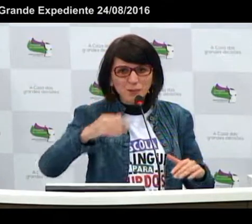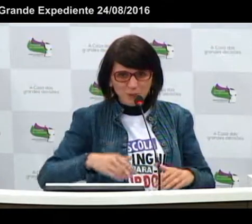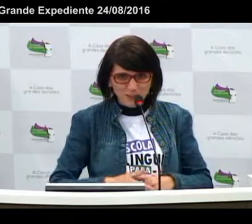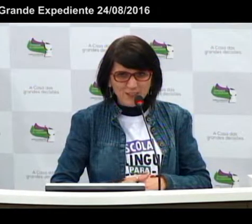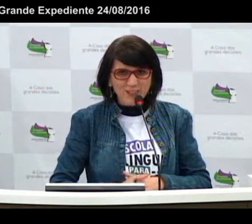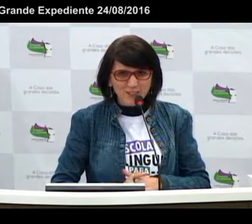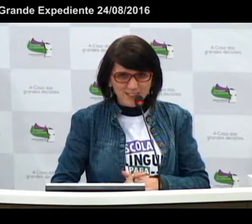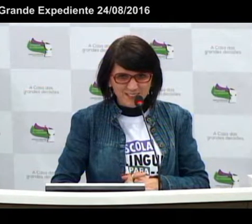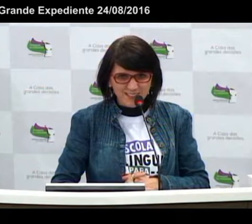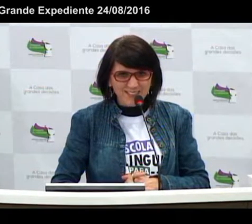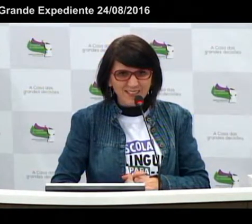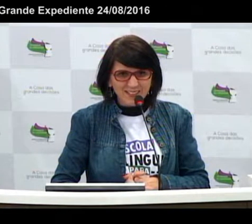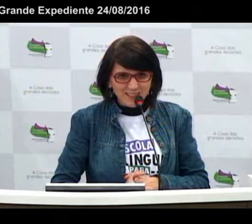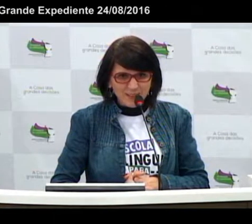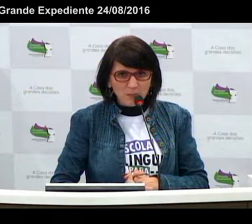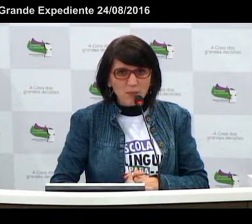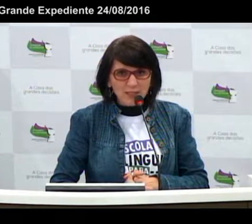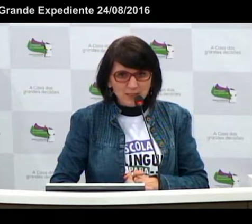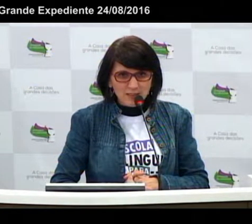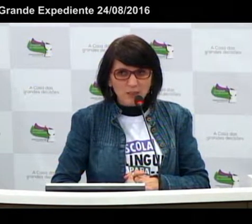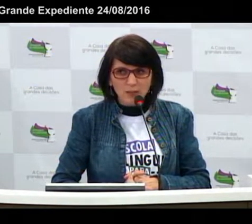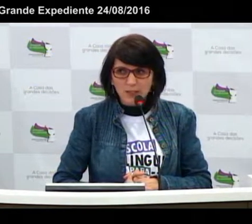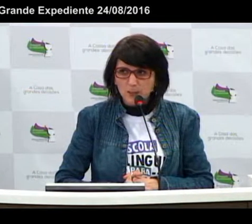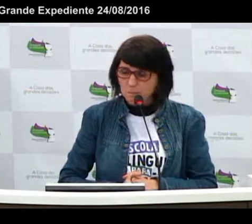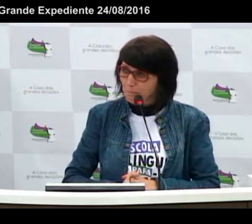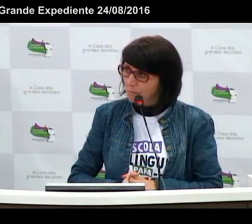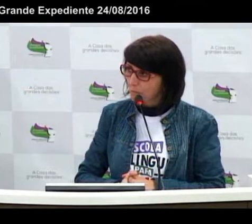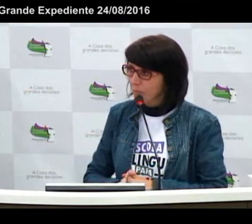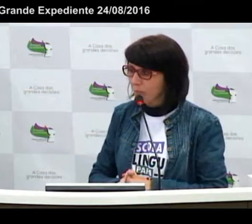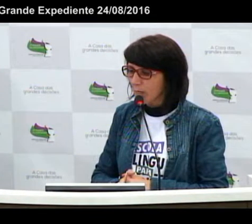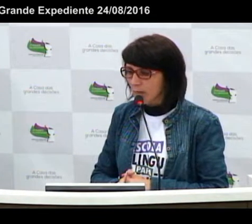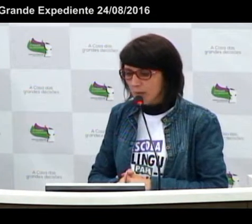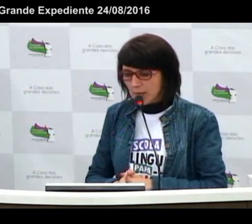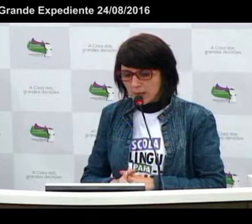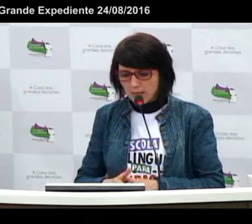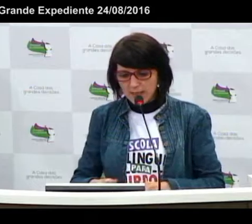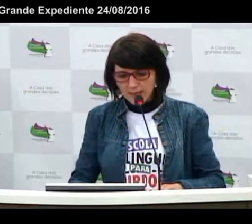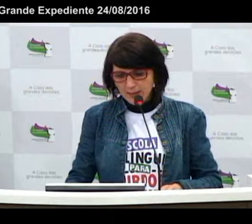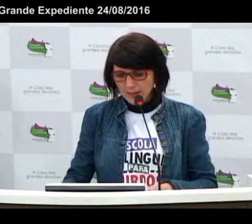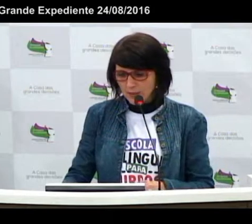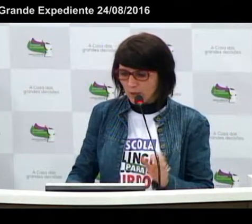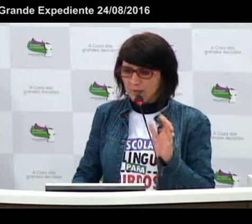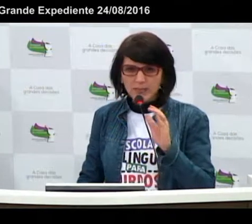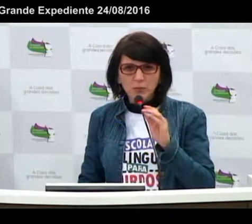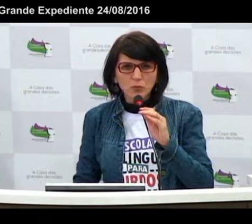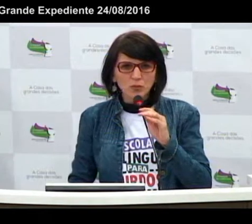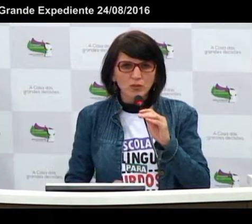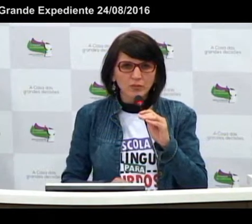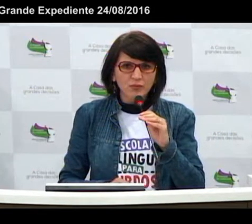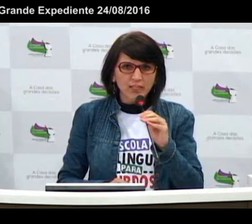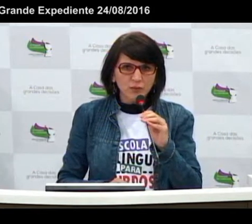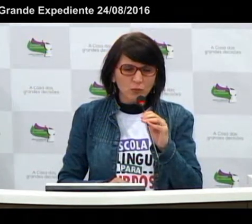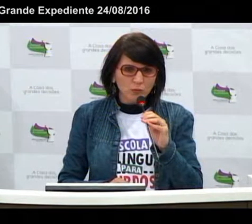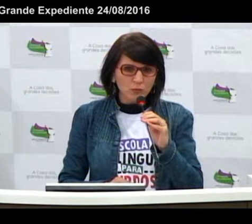com os filhos de vocês, também que estão aqui. Dizer que nós